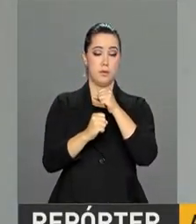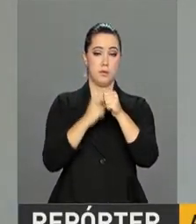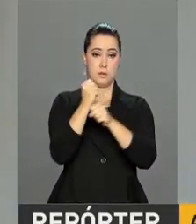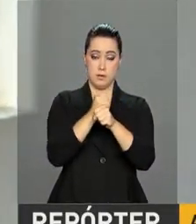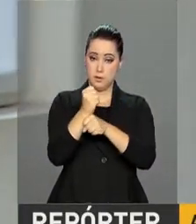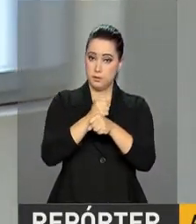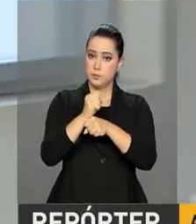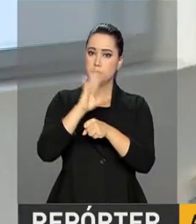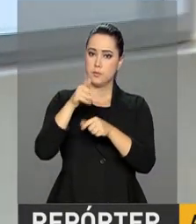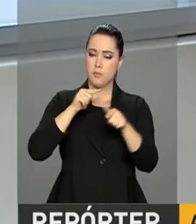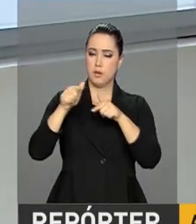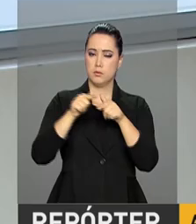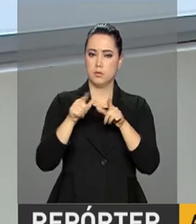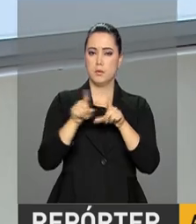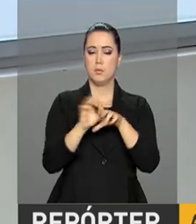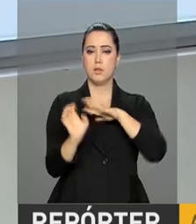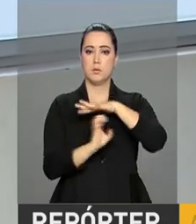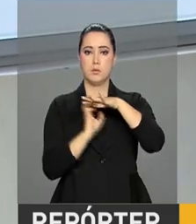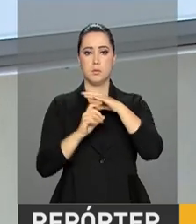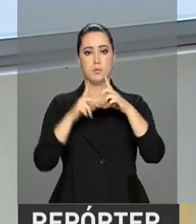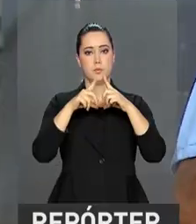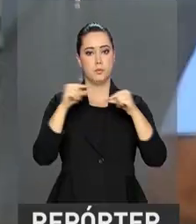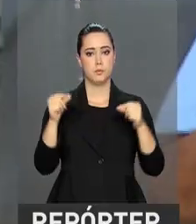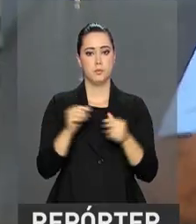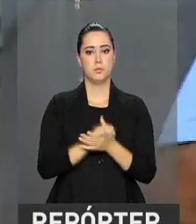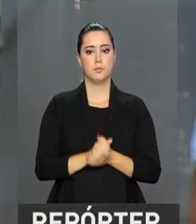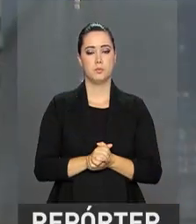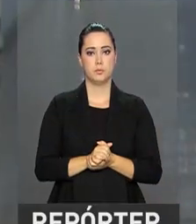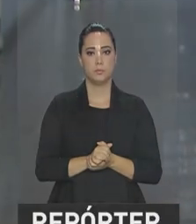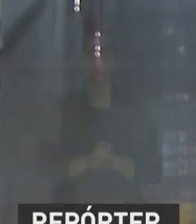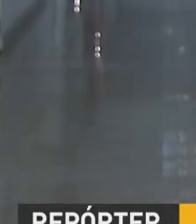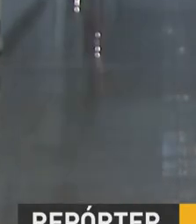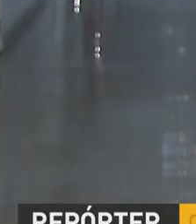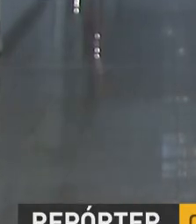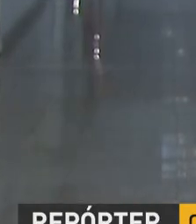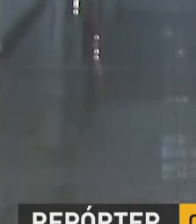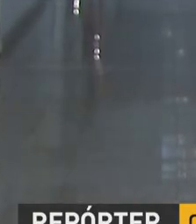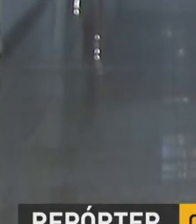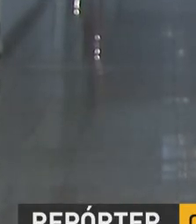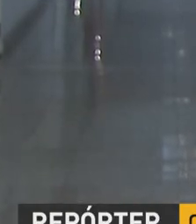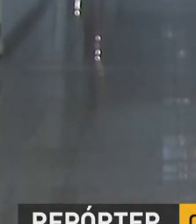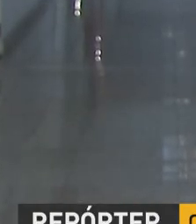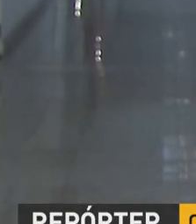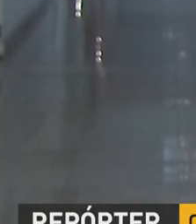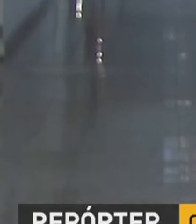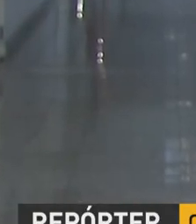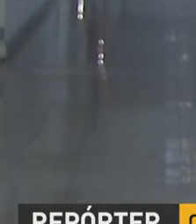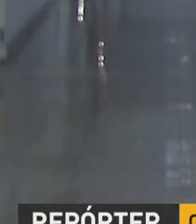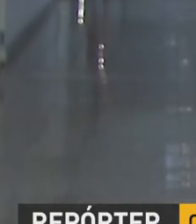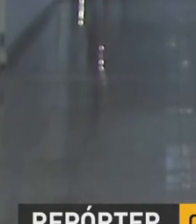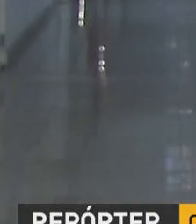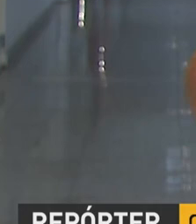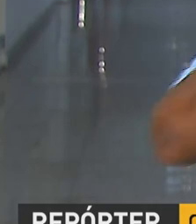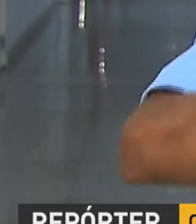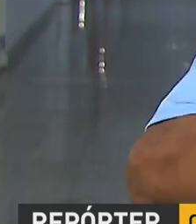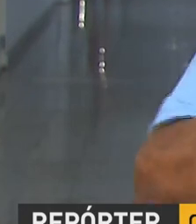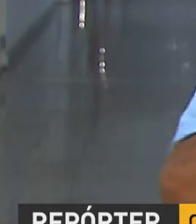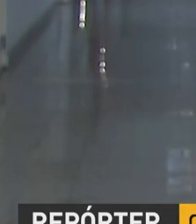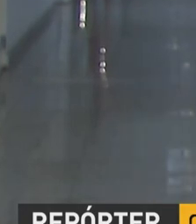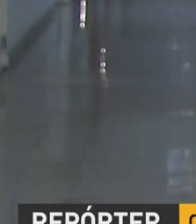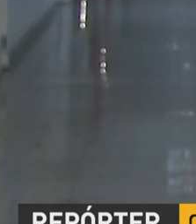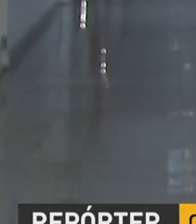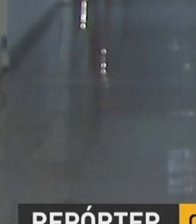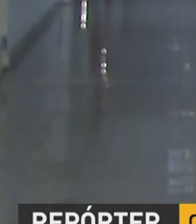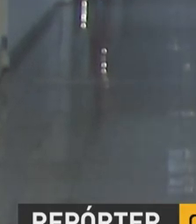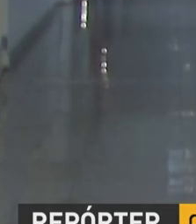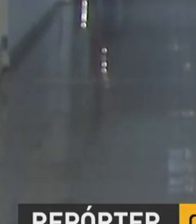fazendo serviços gerais em uma empresa de Brasília. Foi muito esforço, né? Porque a princípio eu penso